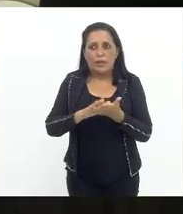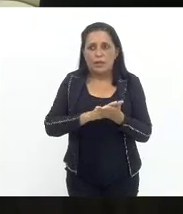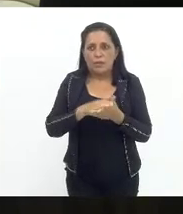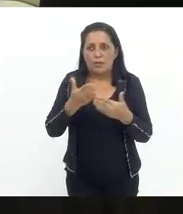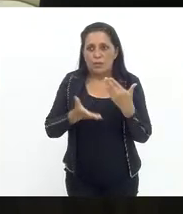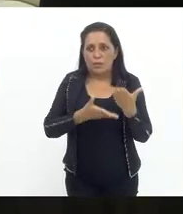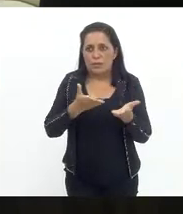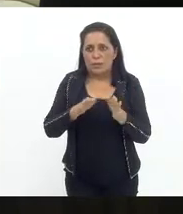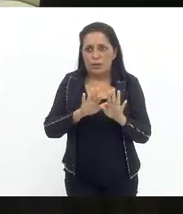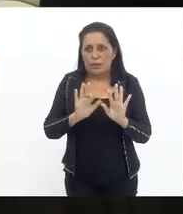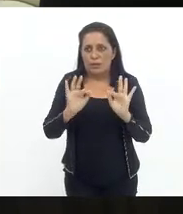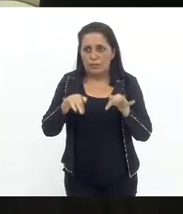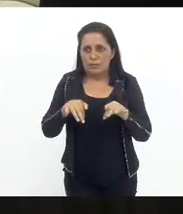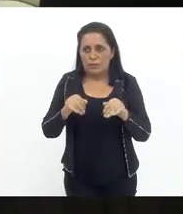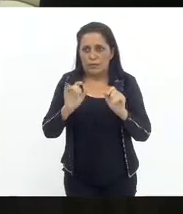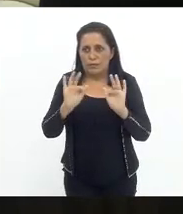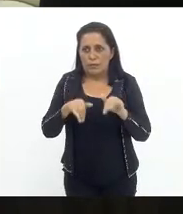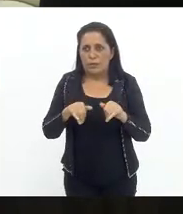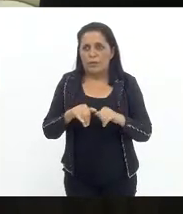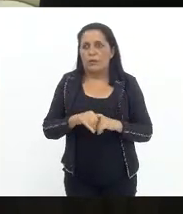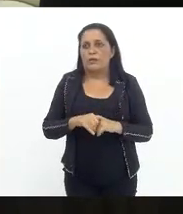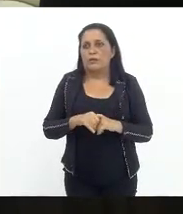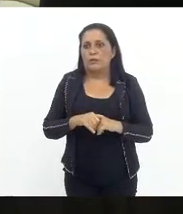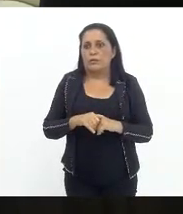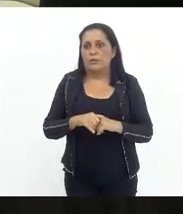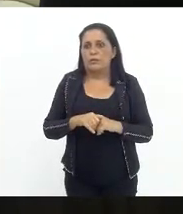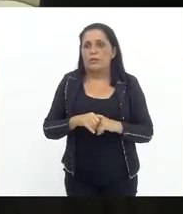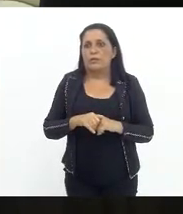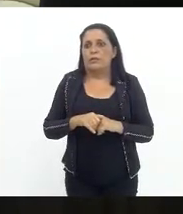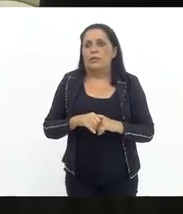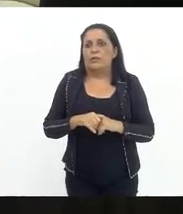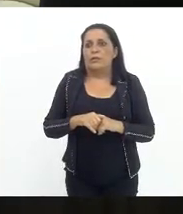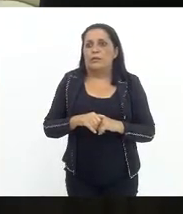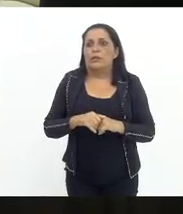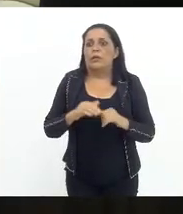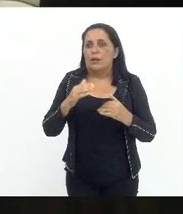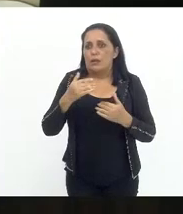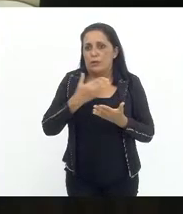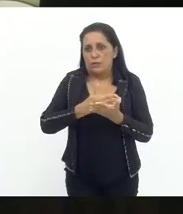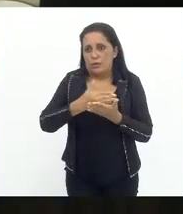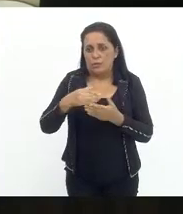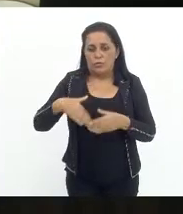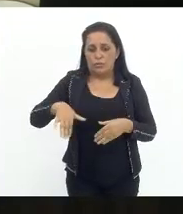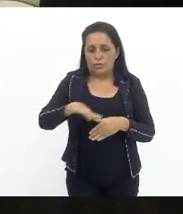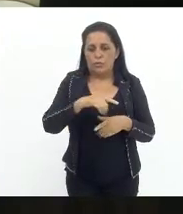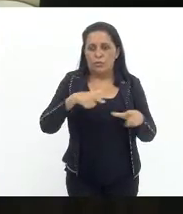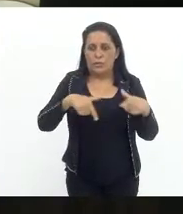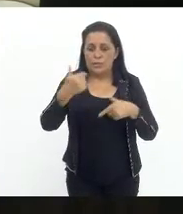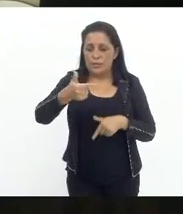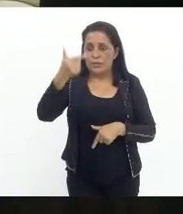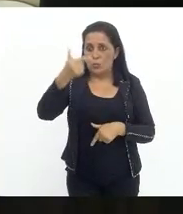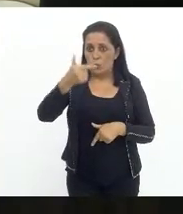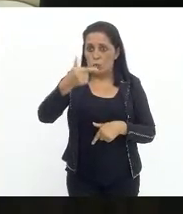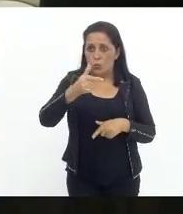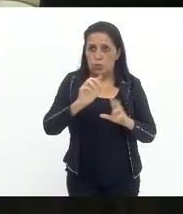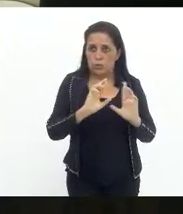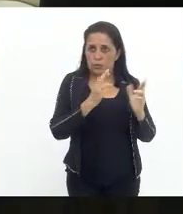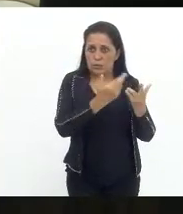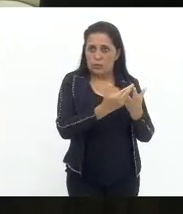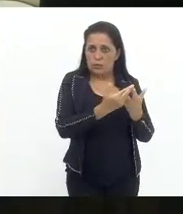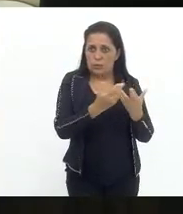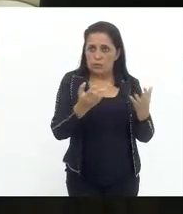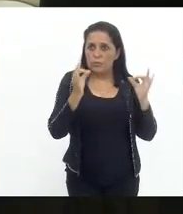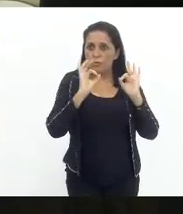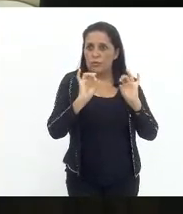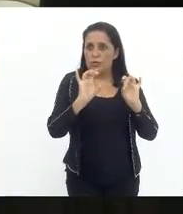está encerrada. Havendo número legal e sob a proteção de Deus, iniciamos os nossos trabalhos. Está aberta a segunda sessão extraordinária do dia.